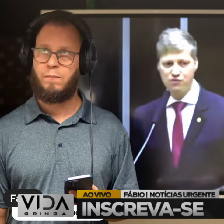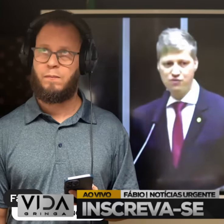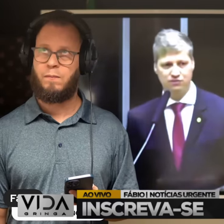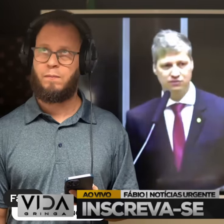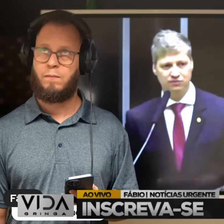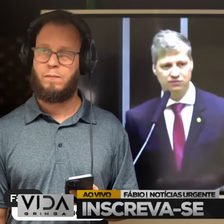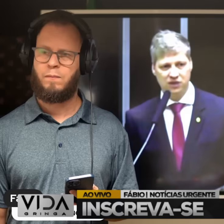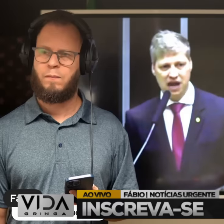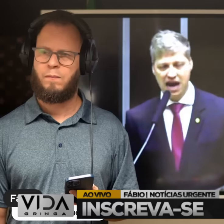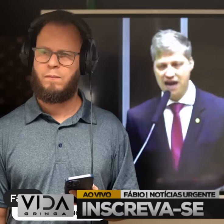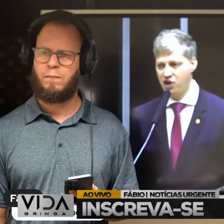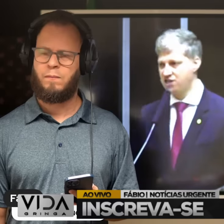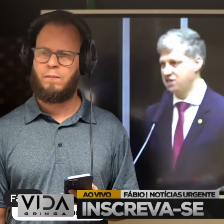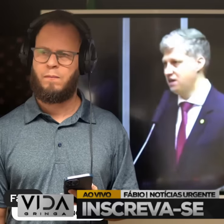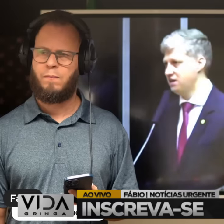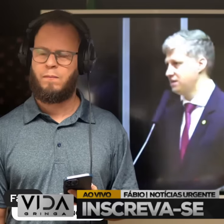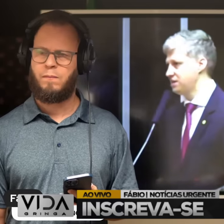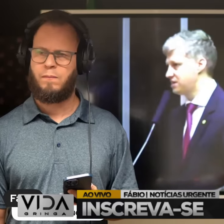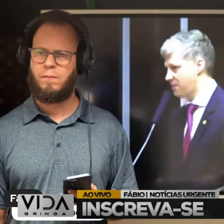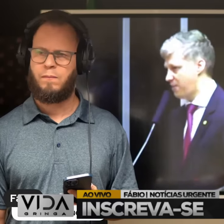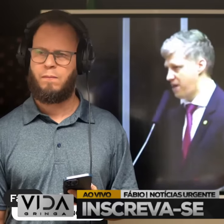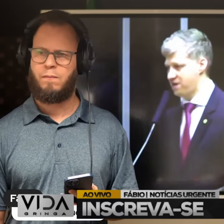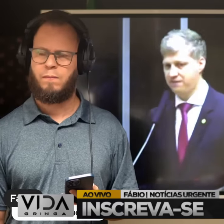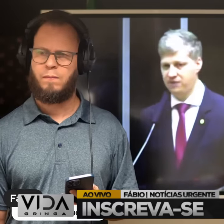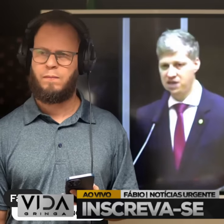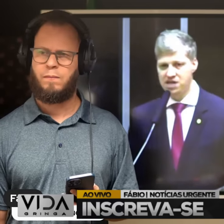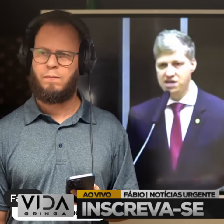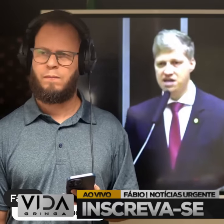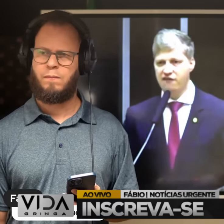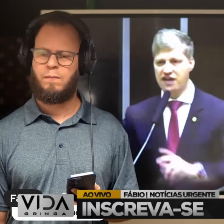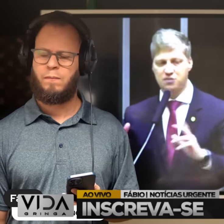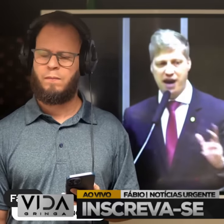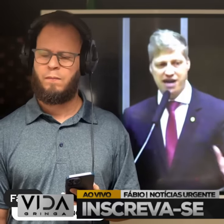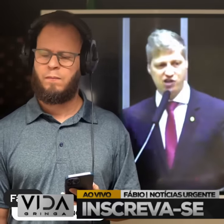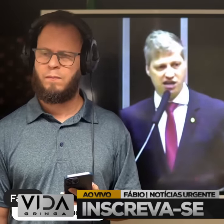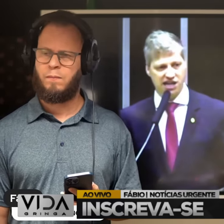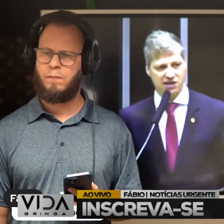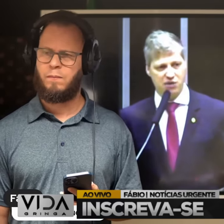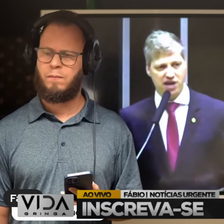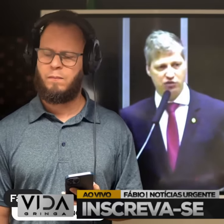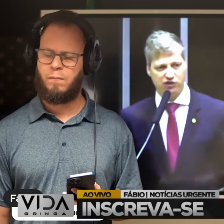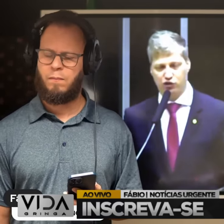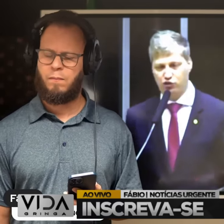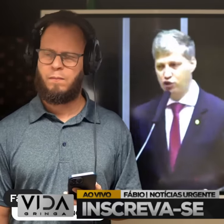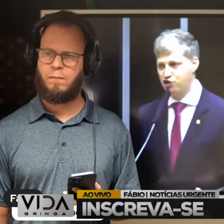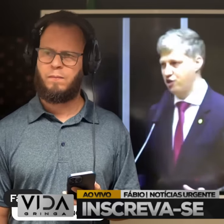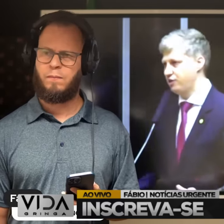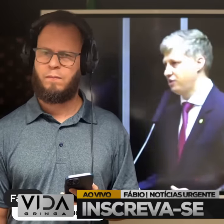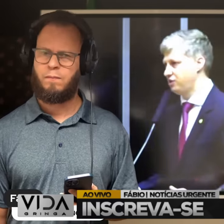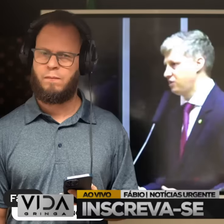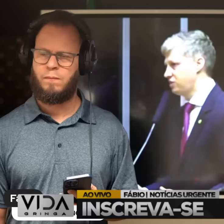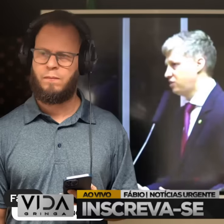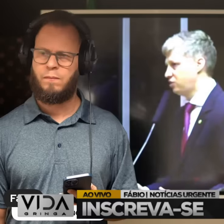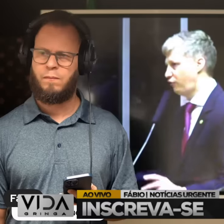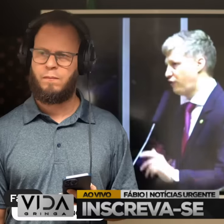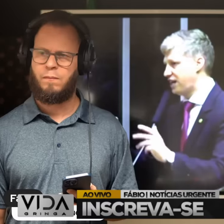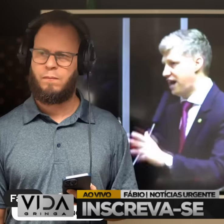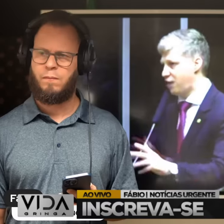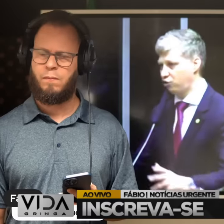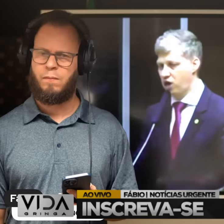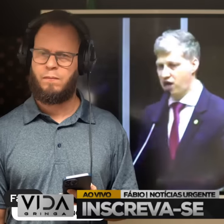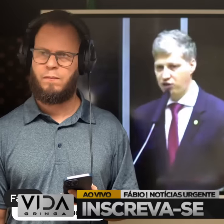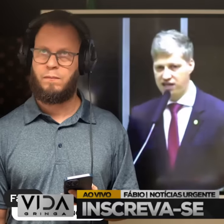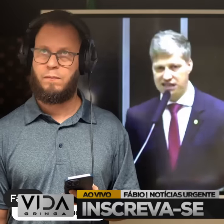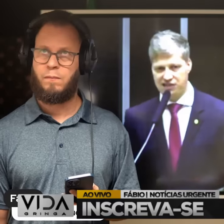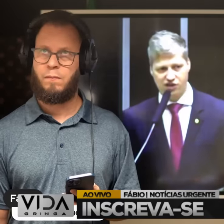assinaram a nossa CPI. Infelizmente, naquele momento, em virtude do final